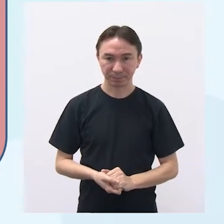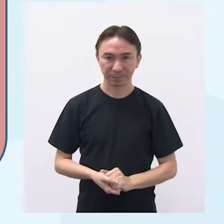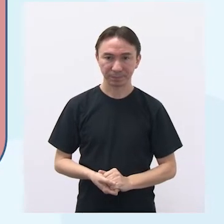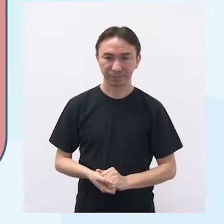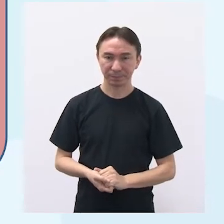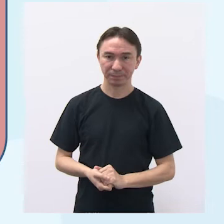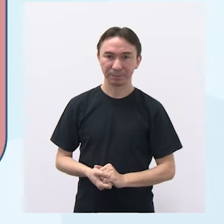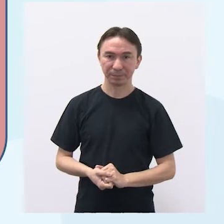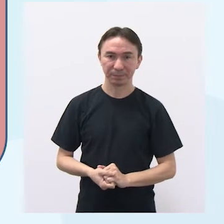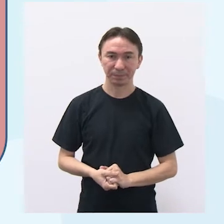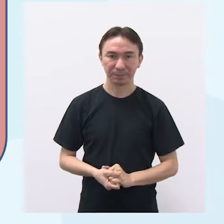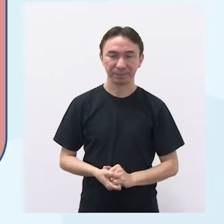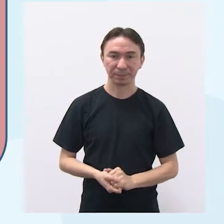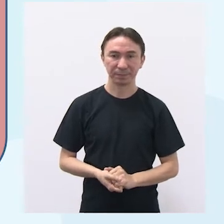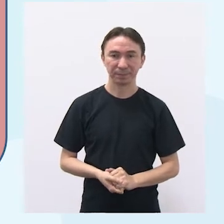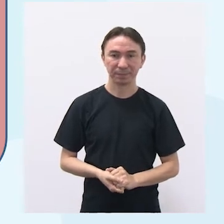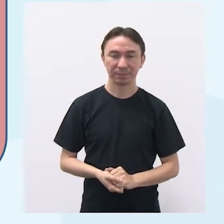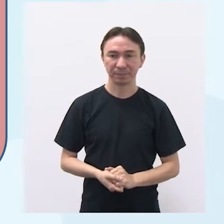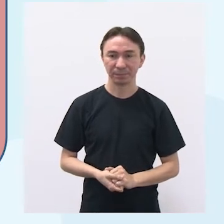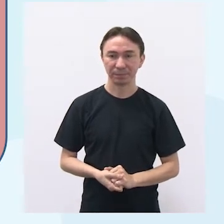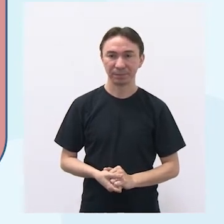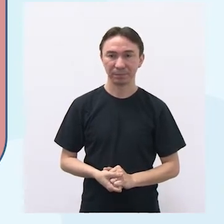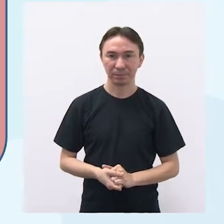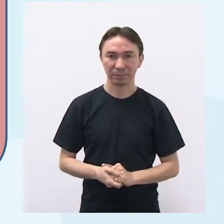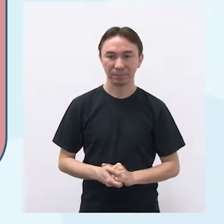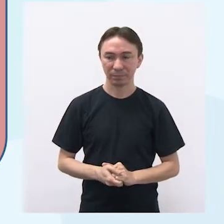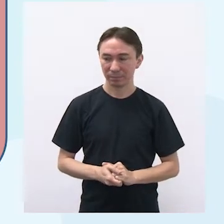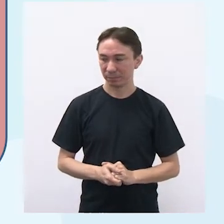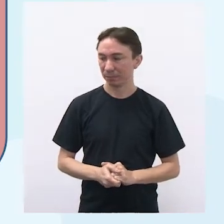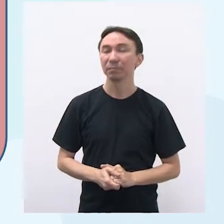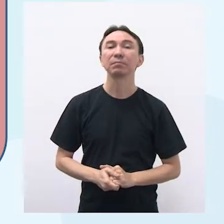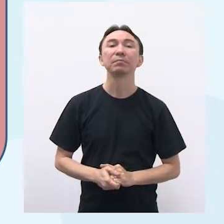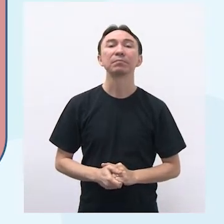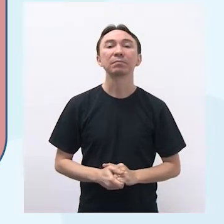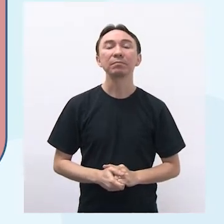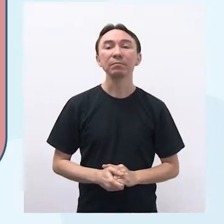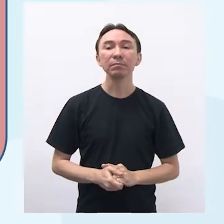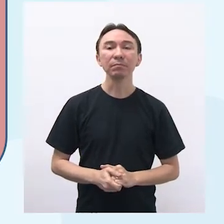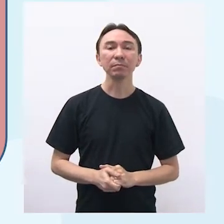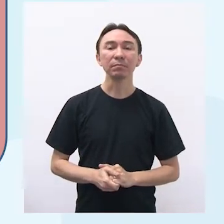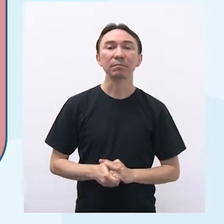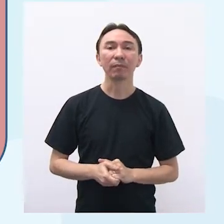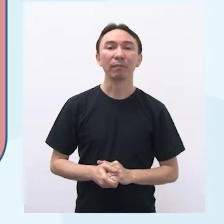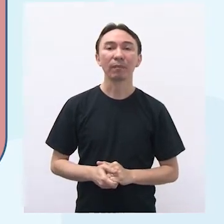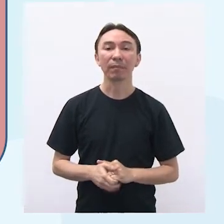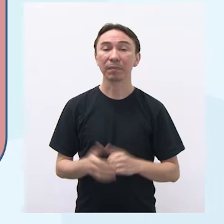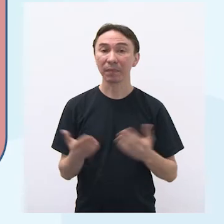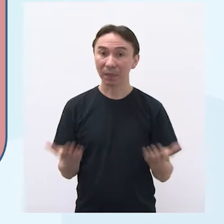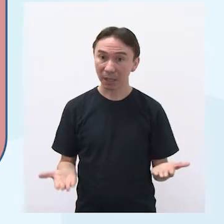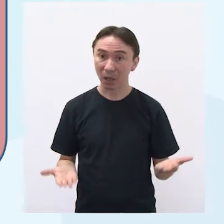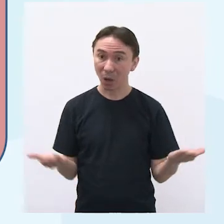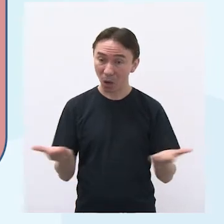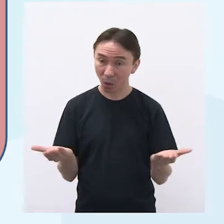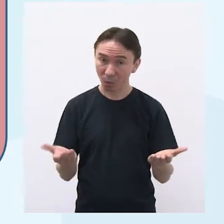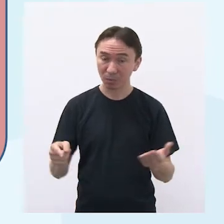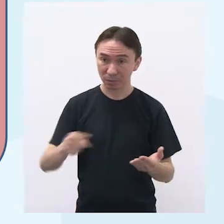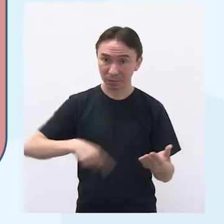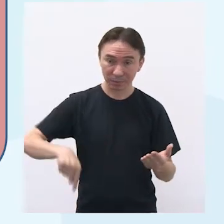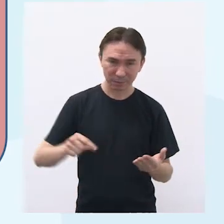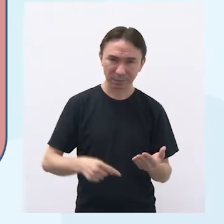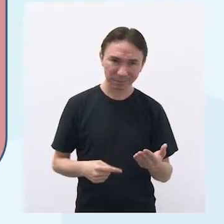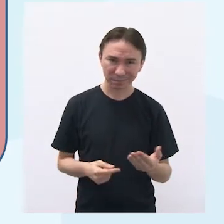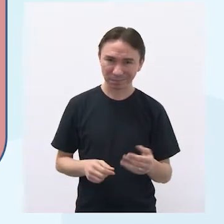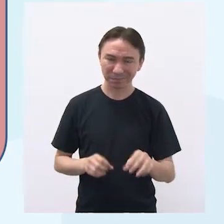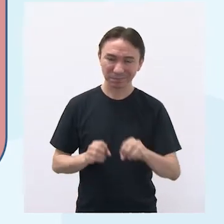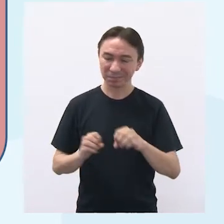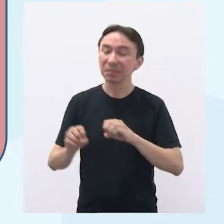Vamos lá, gente. Só um instantinho aqui. Vamos falar de educação das